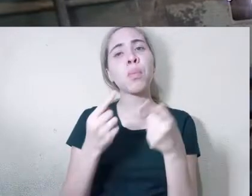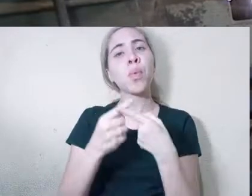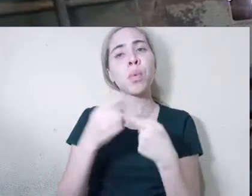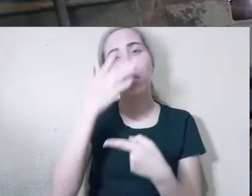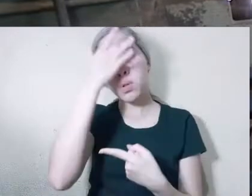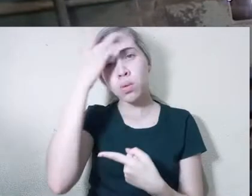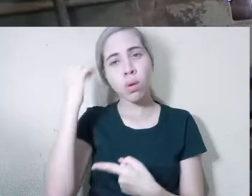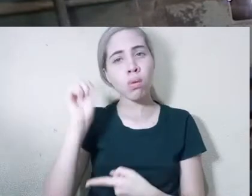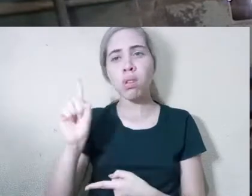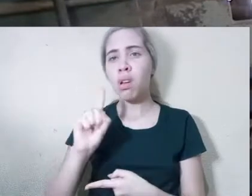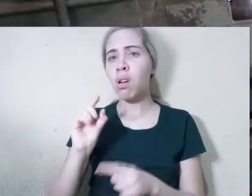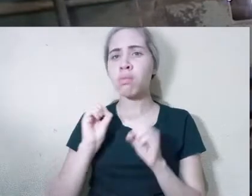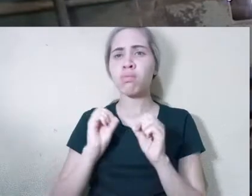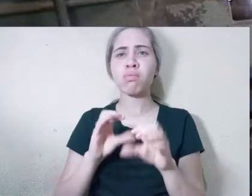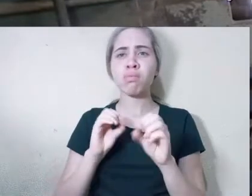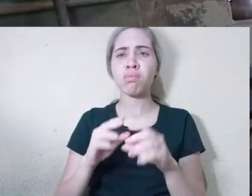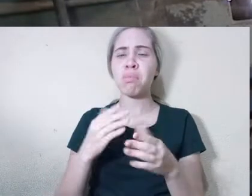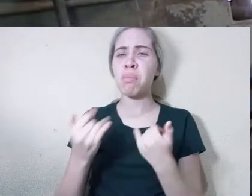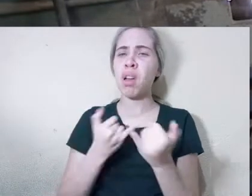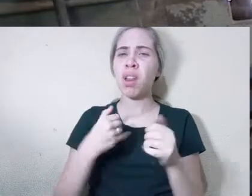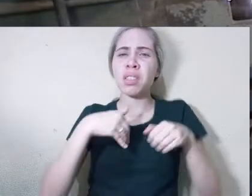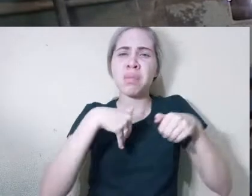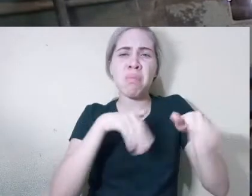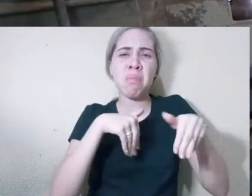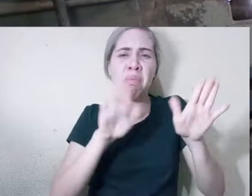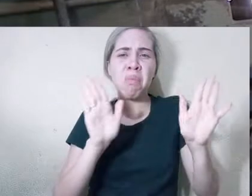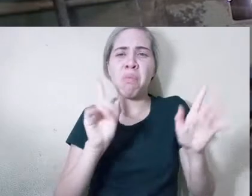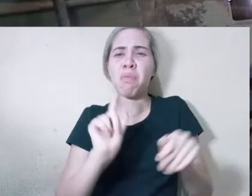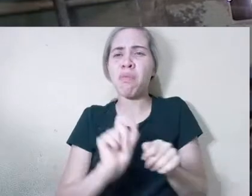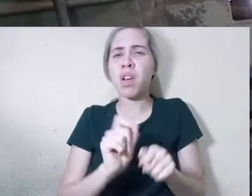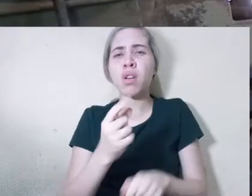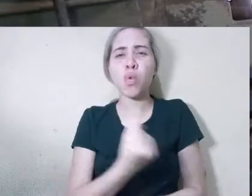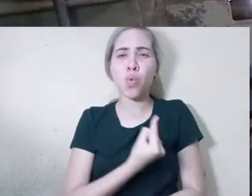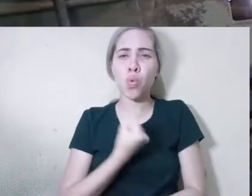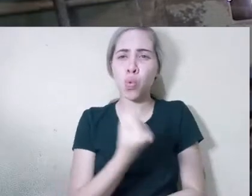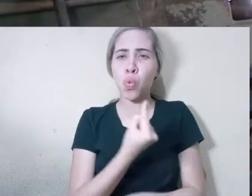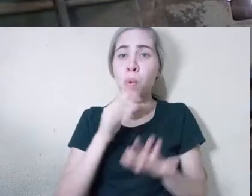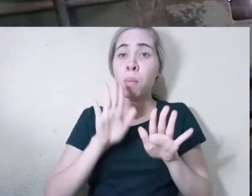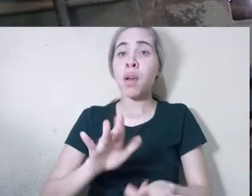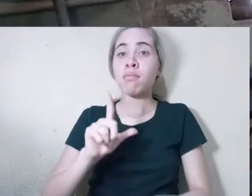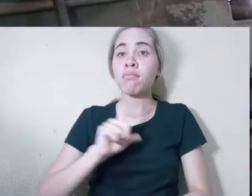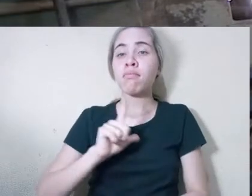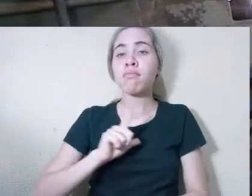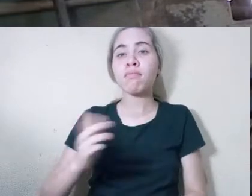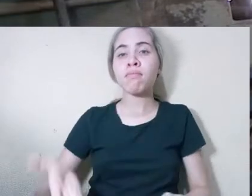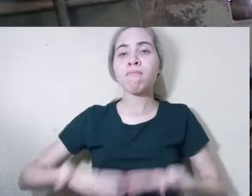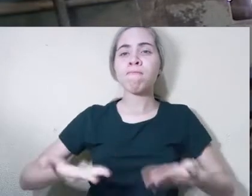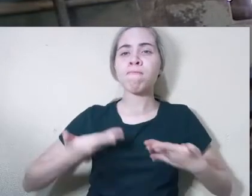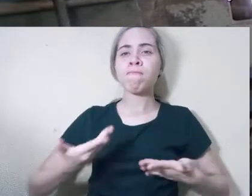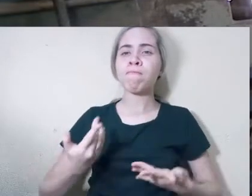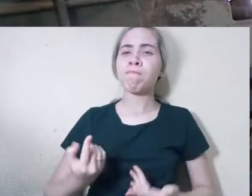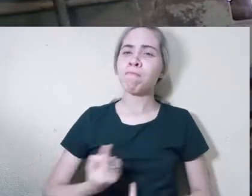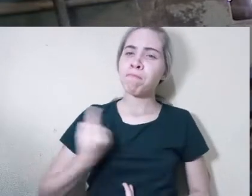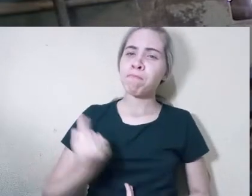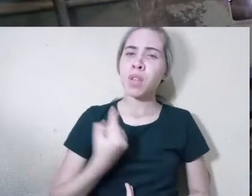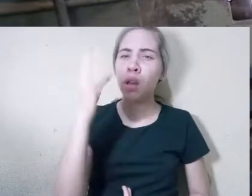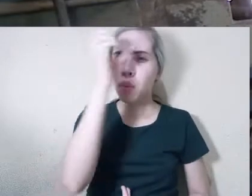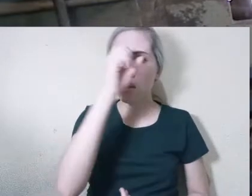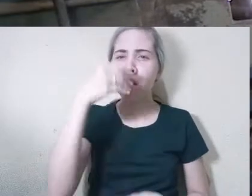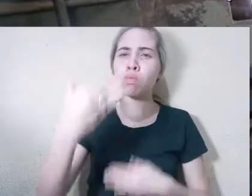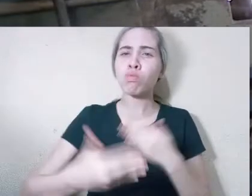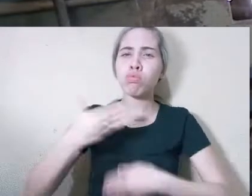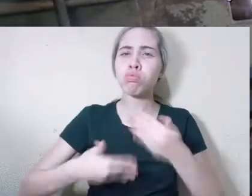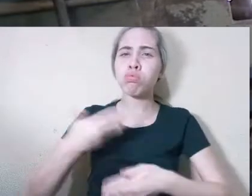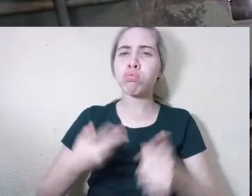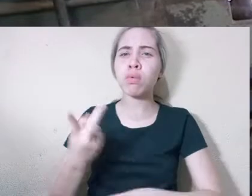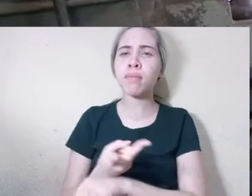né? Isso. Se dane, se vira aí e faz sozinho. E ele sempre teve essa motivação para ir aprendendo e correndo